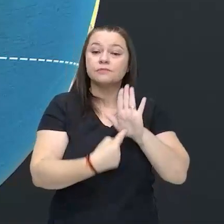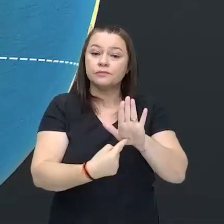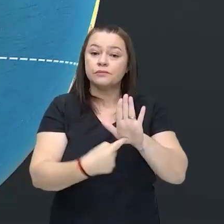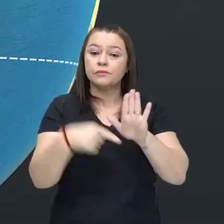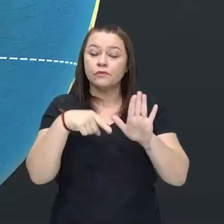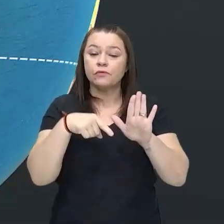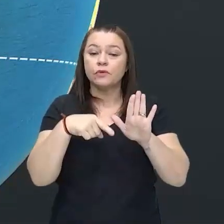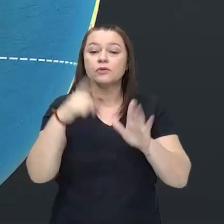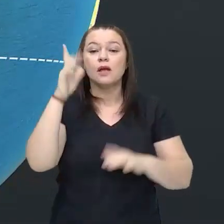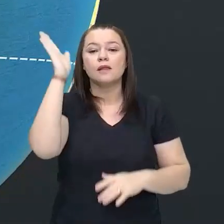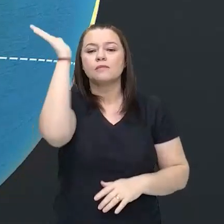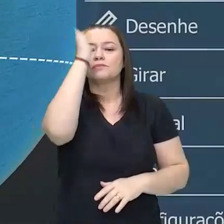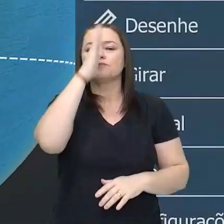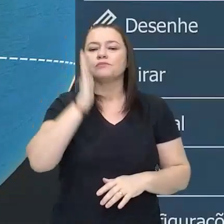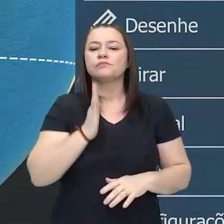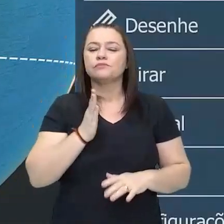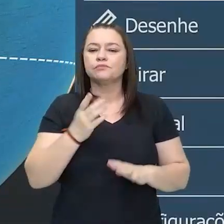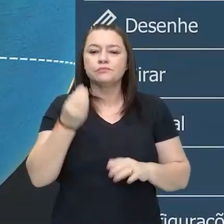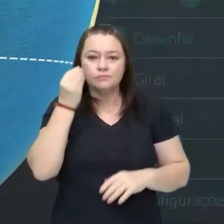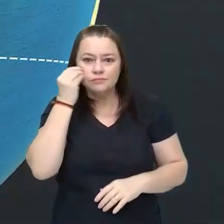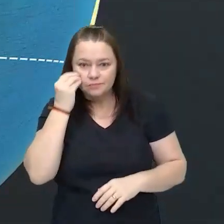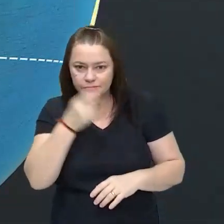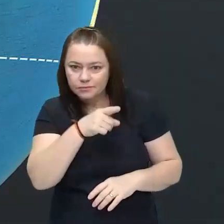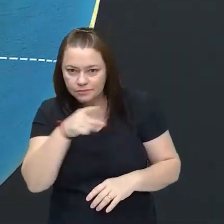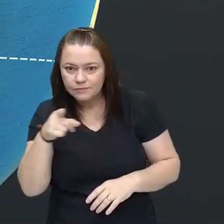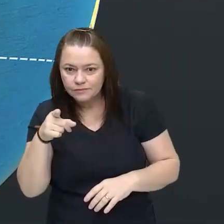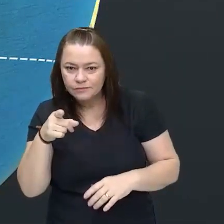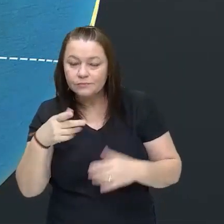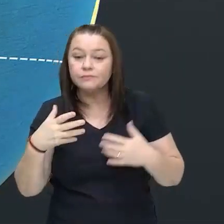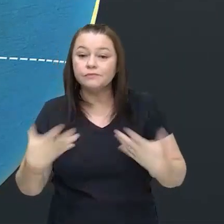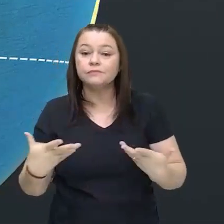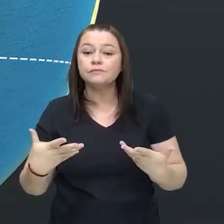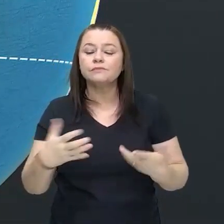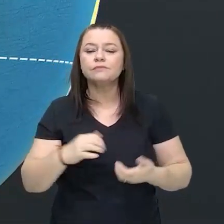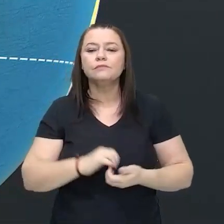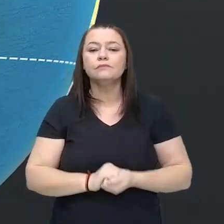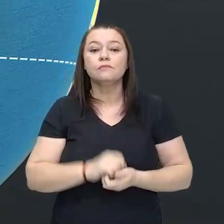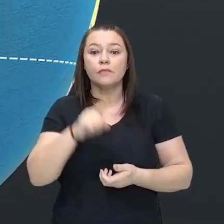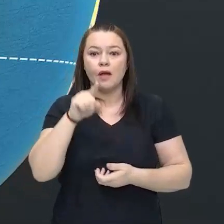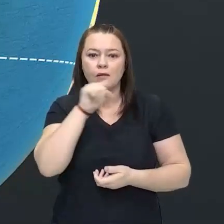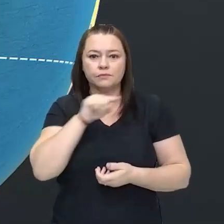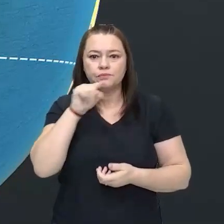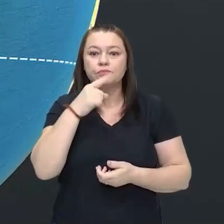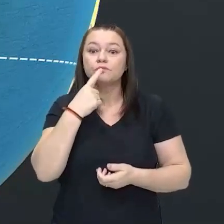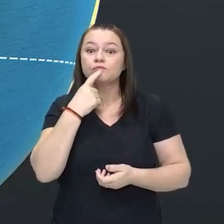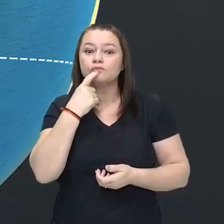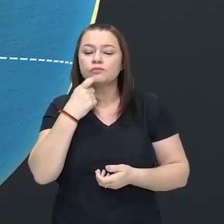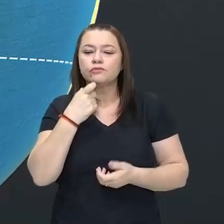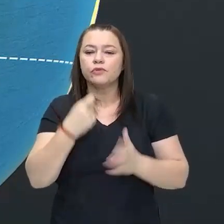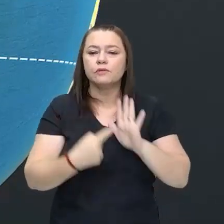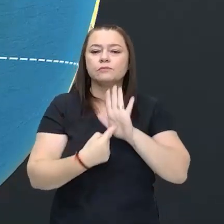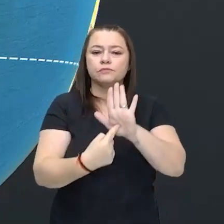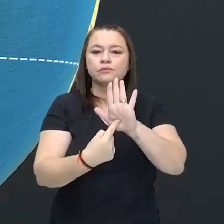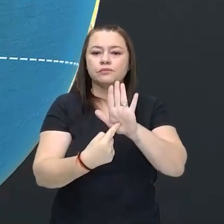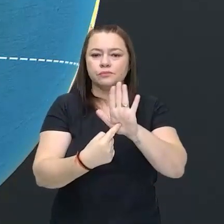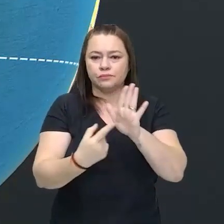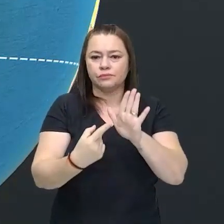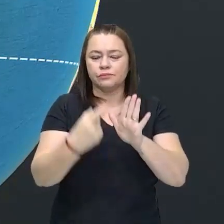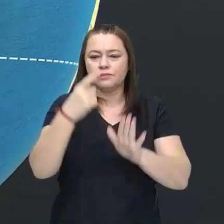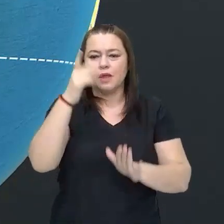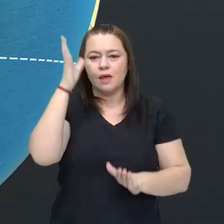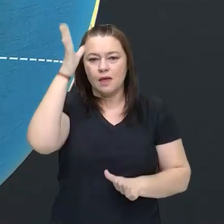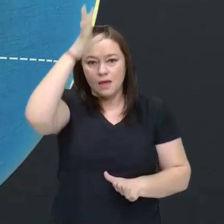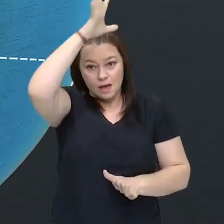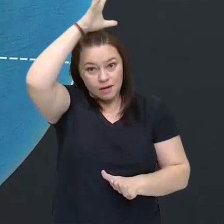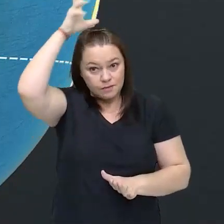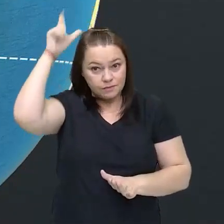nosso Brasil. Estão vendo aí o Brasil? E aqui eu vou riscar a parte que representa a Amazônia, certo? É apenas esse